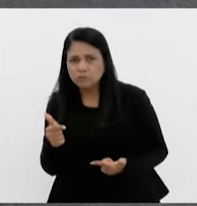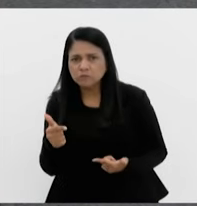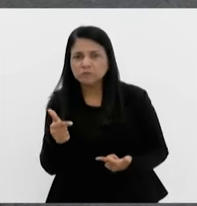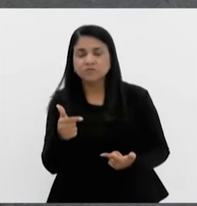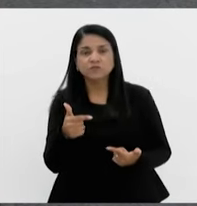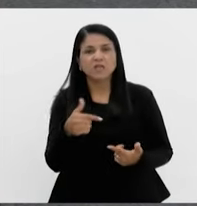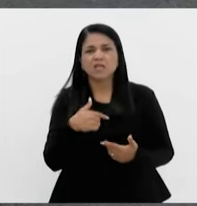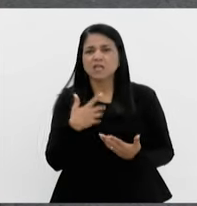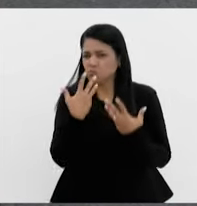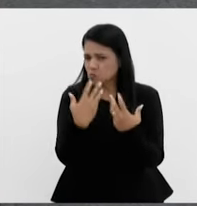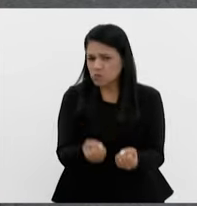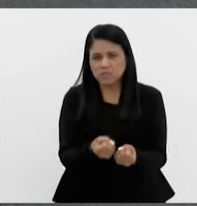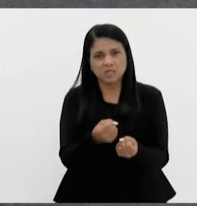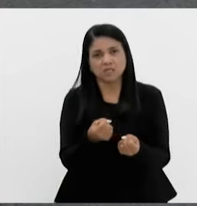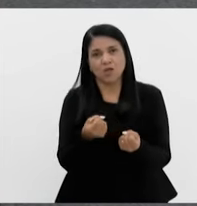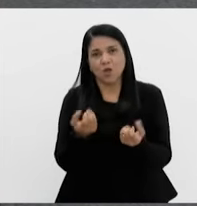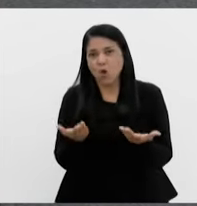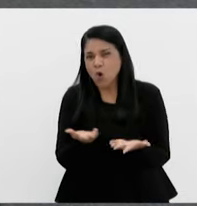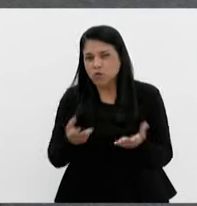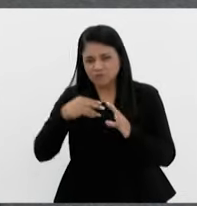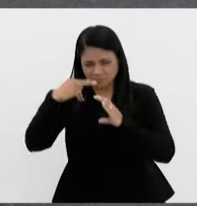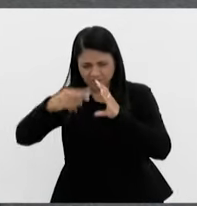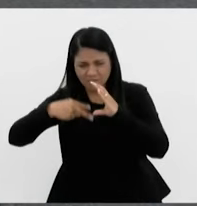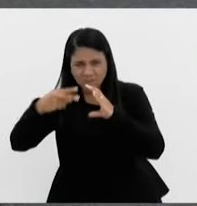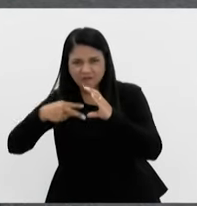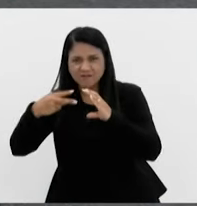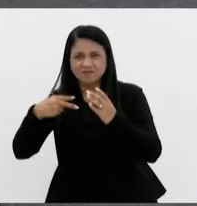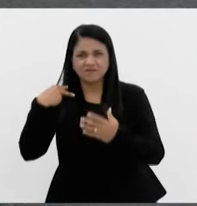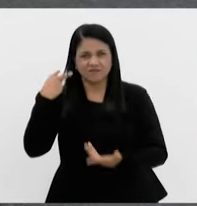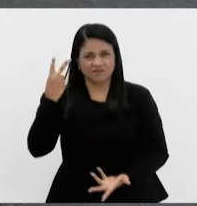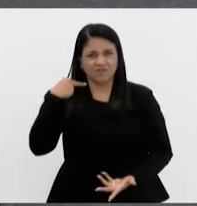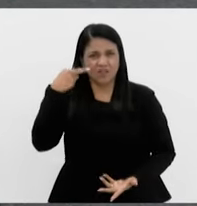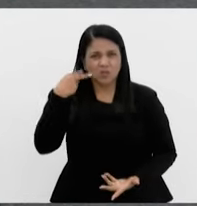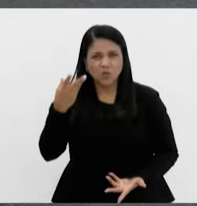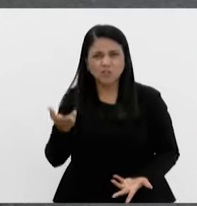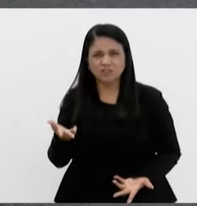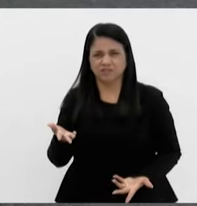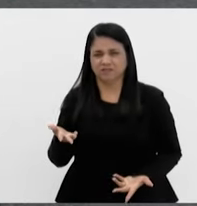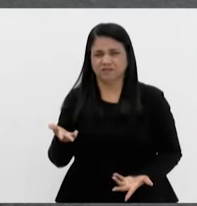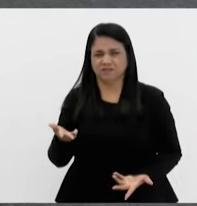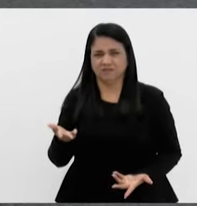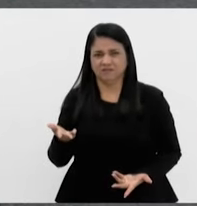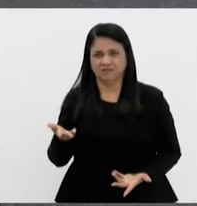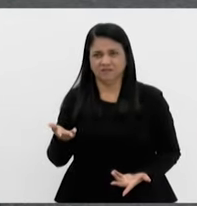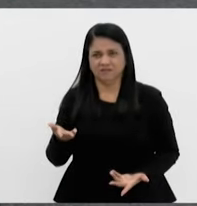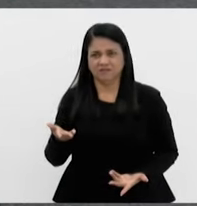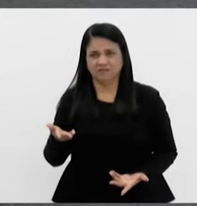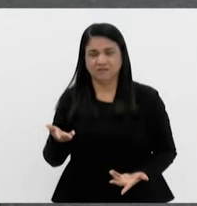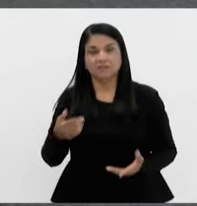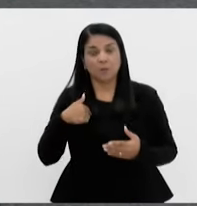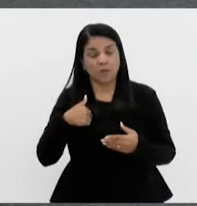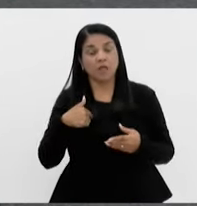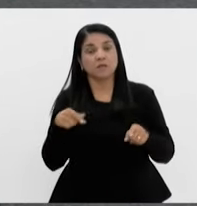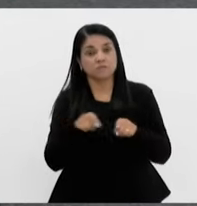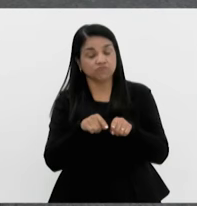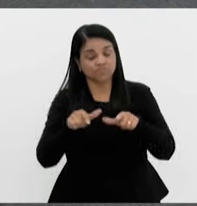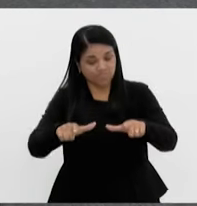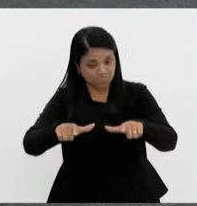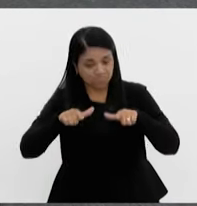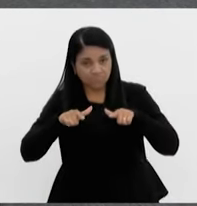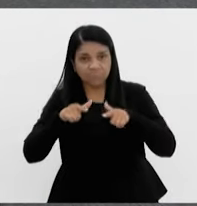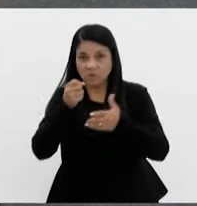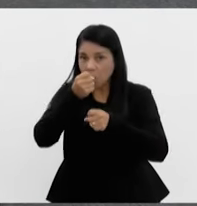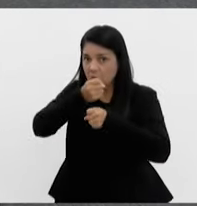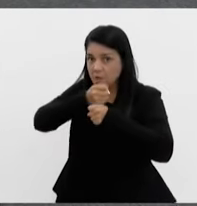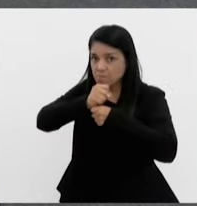a câmara de vereadores fazer isso E aí nós estamos aqui protocolando também uma Moção de repúdio